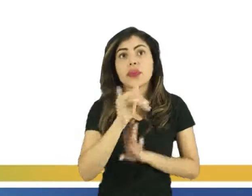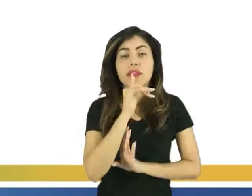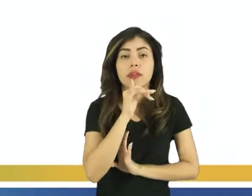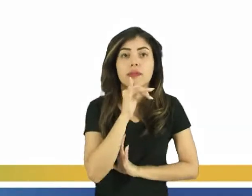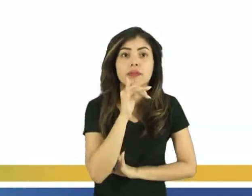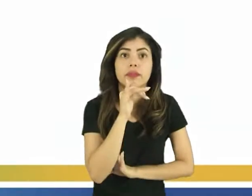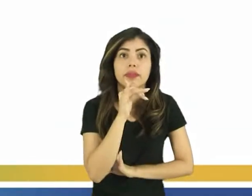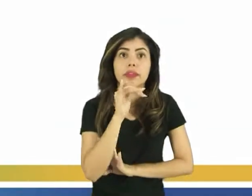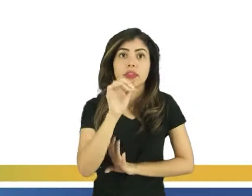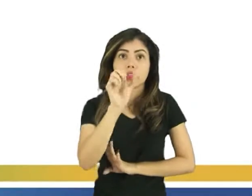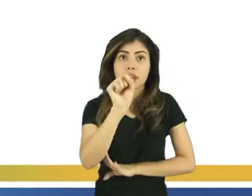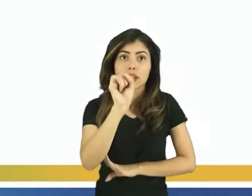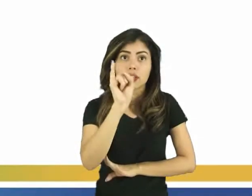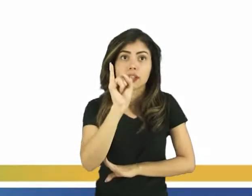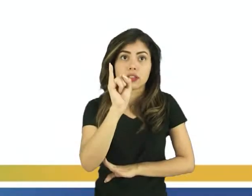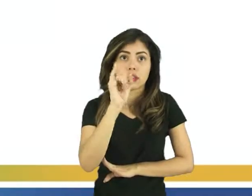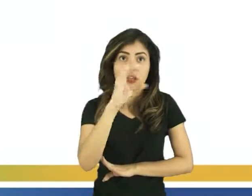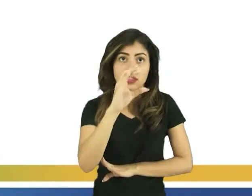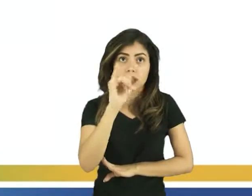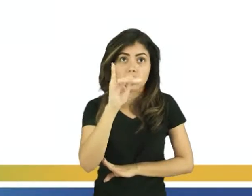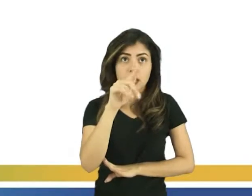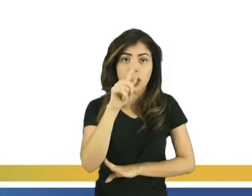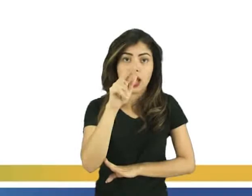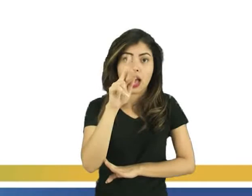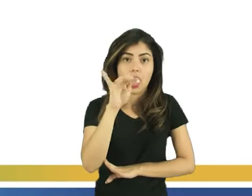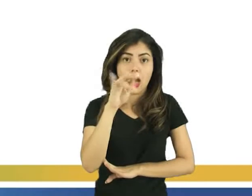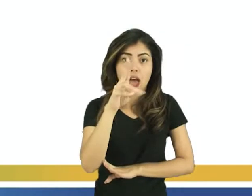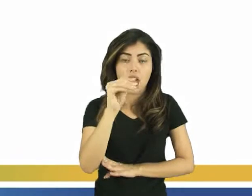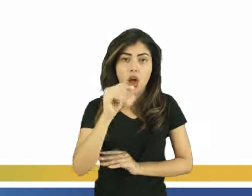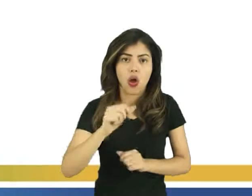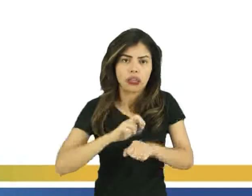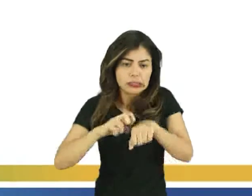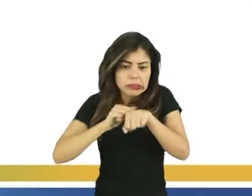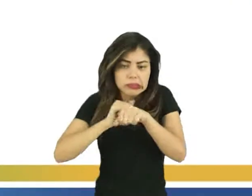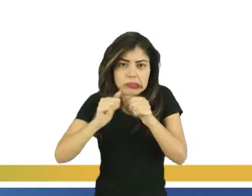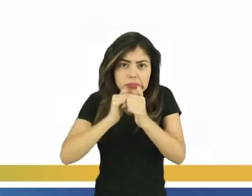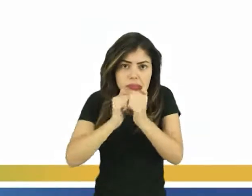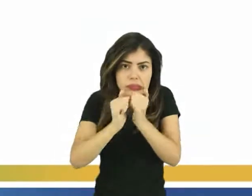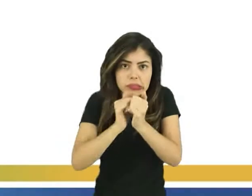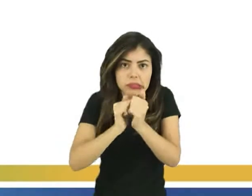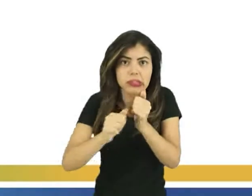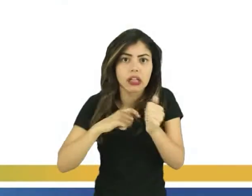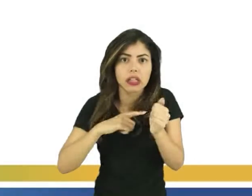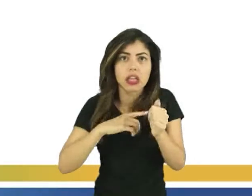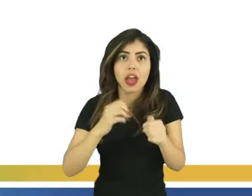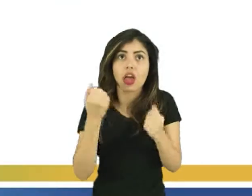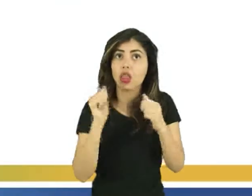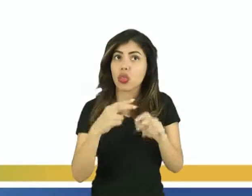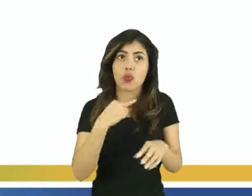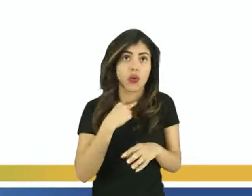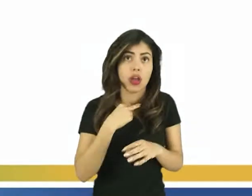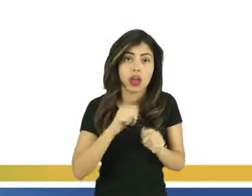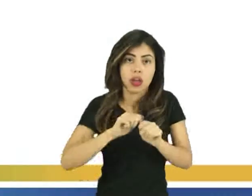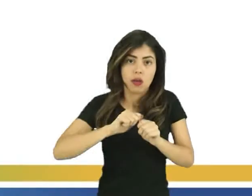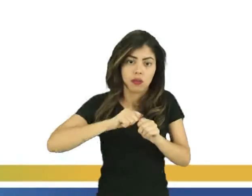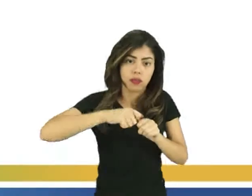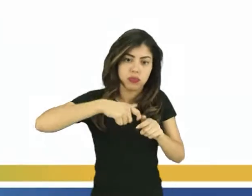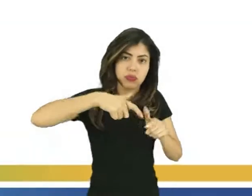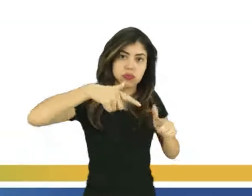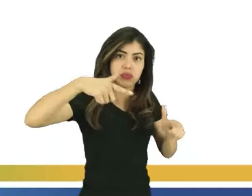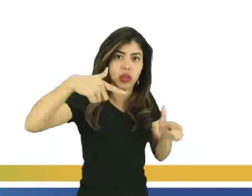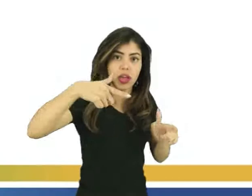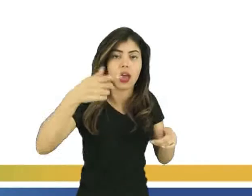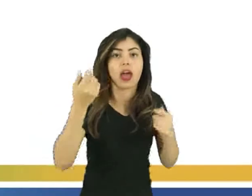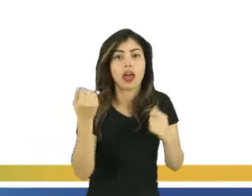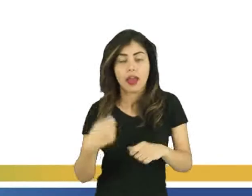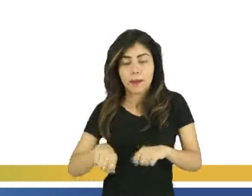cigarras. Então, como é que é isso? Por causa da sua rigidez, o exoesqueleto não vai permitir o crescimento corporal.